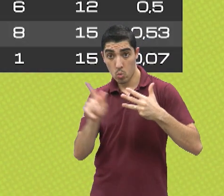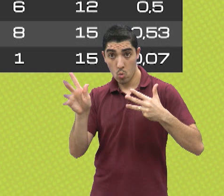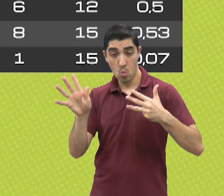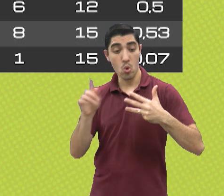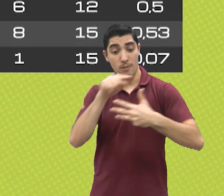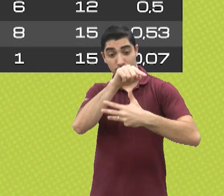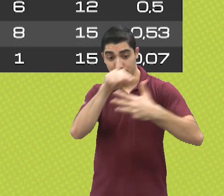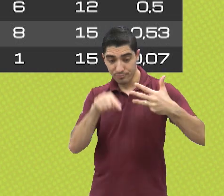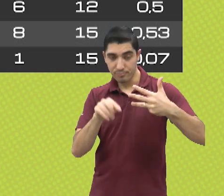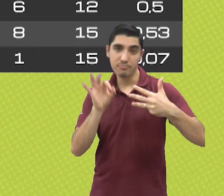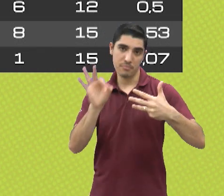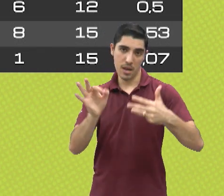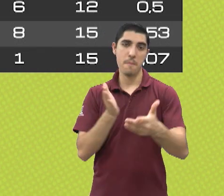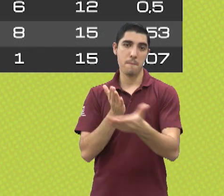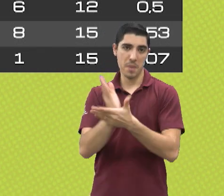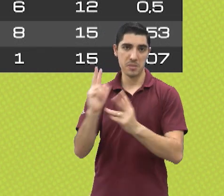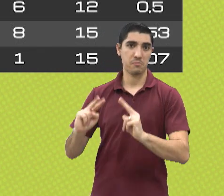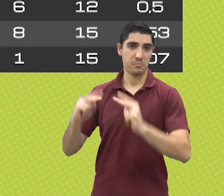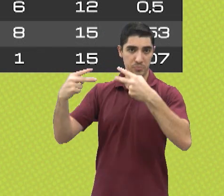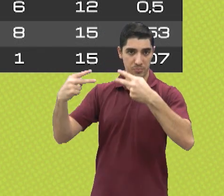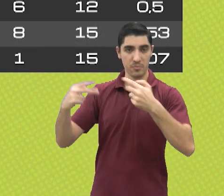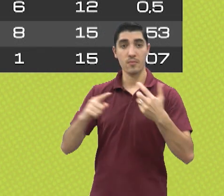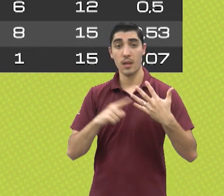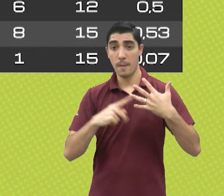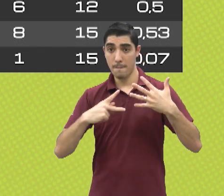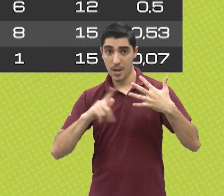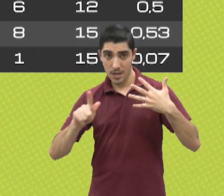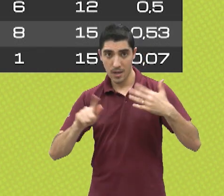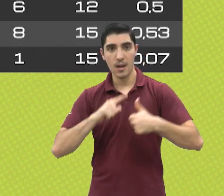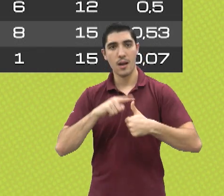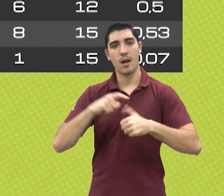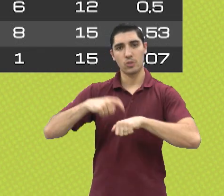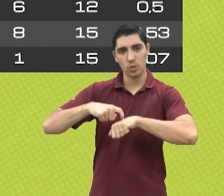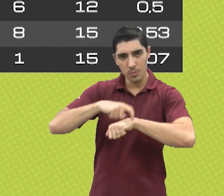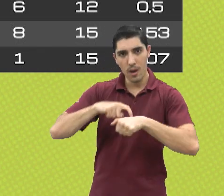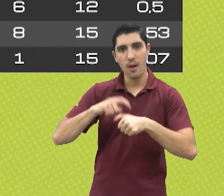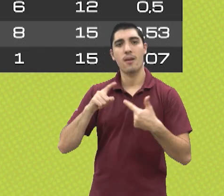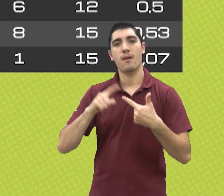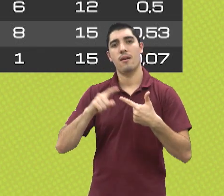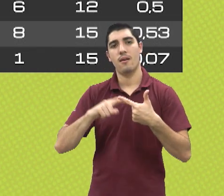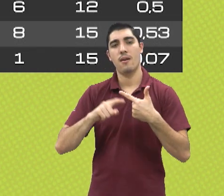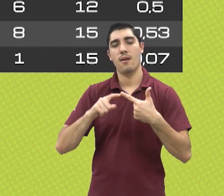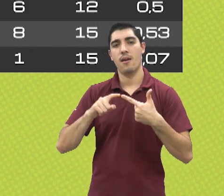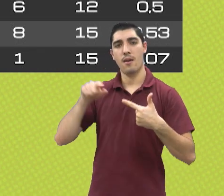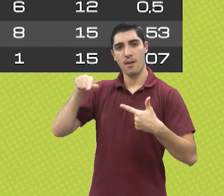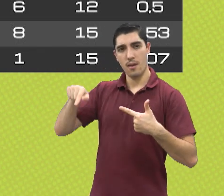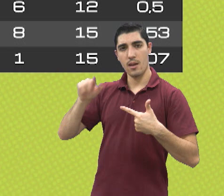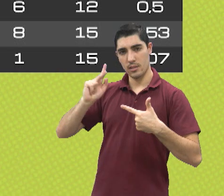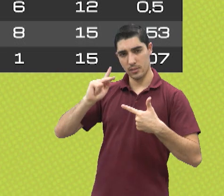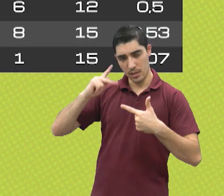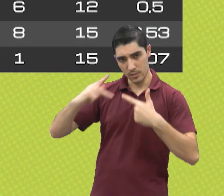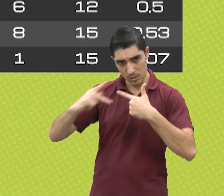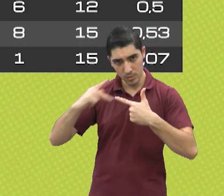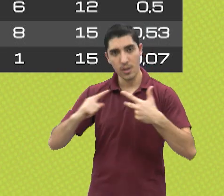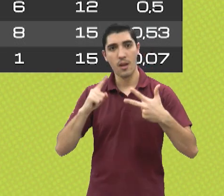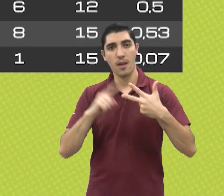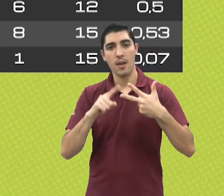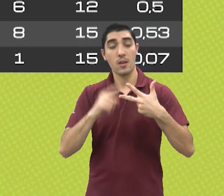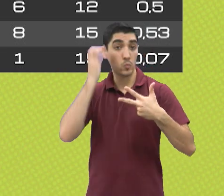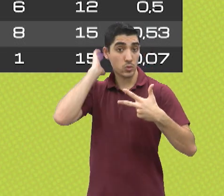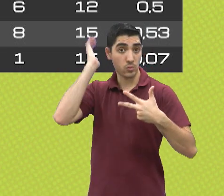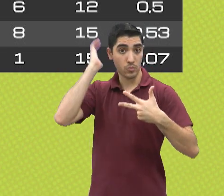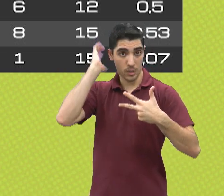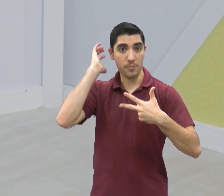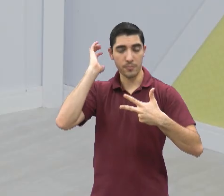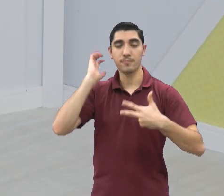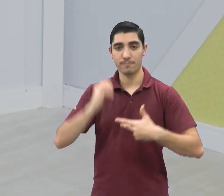classificados para as quartas de final. Praia Grande, Atibaia, Vôlei São José é o penúltimo colocado e o Santo André é o último. Santo André, que é o próximo adversário do